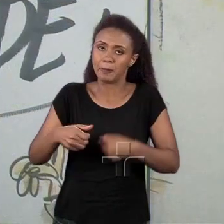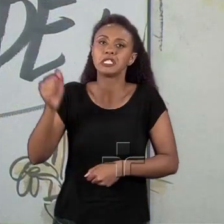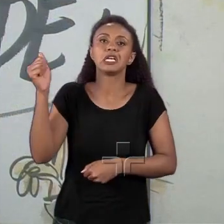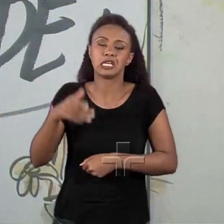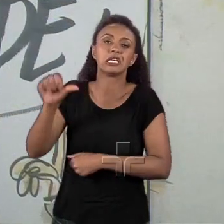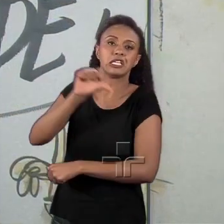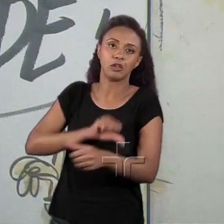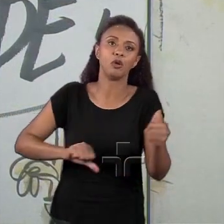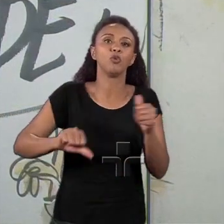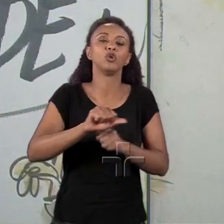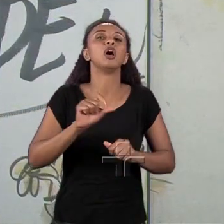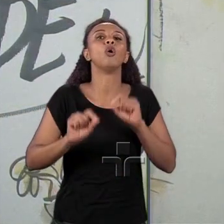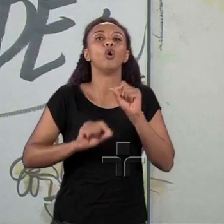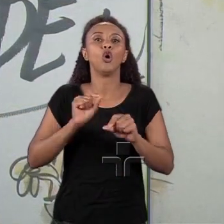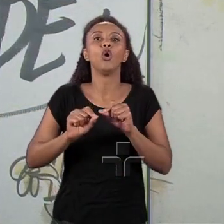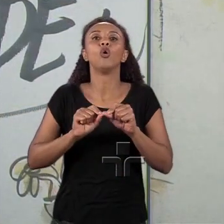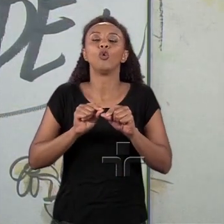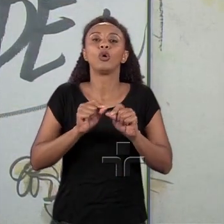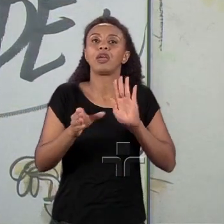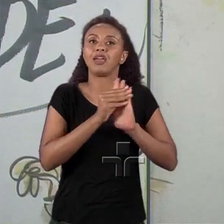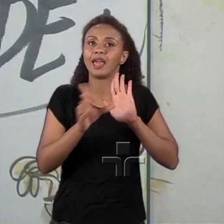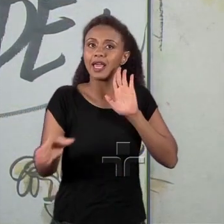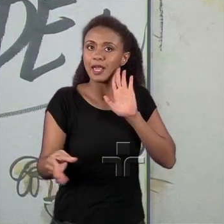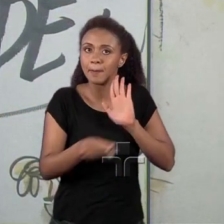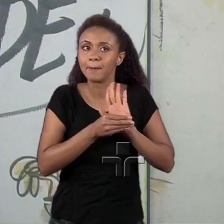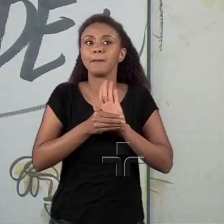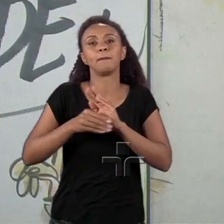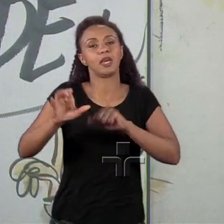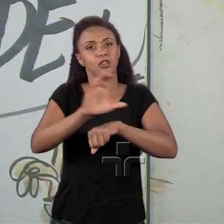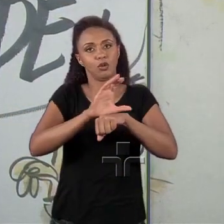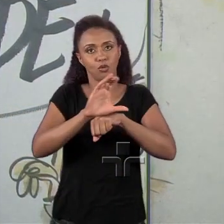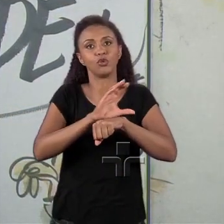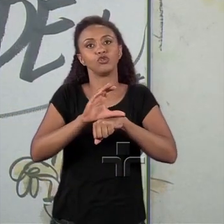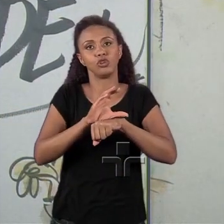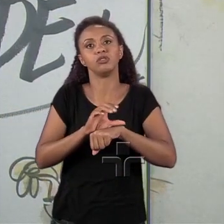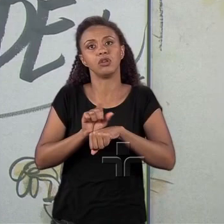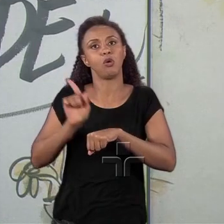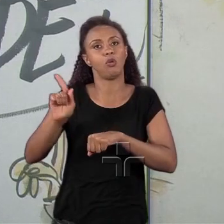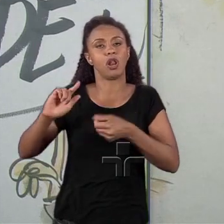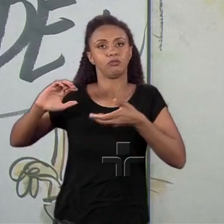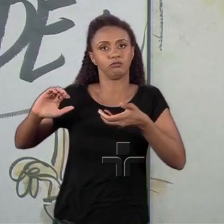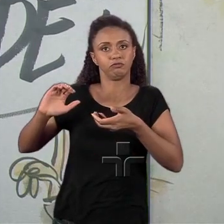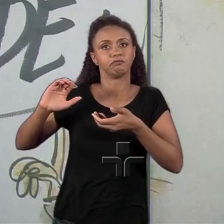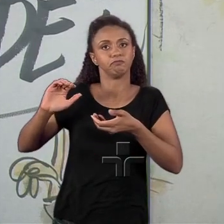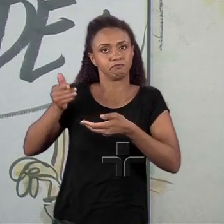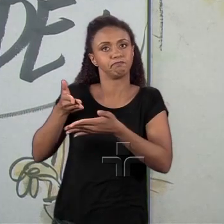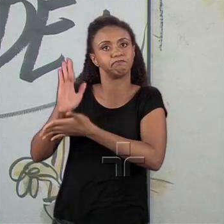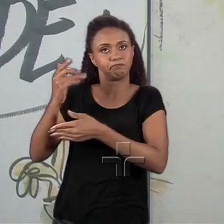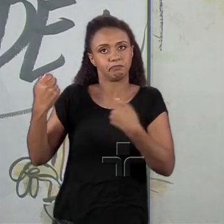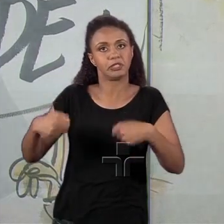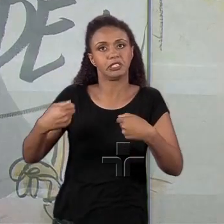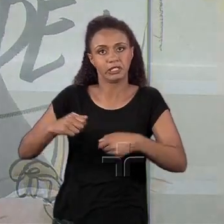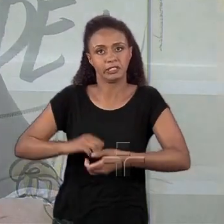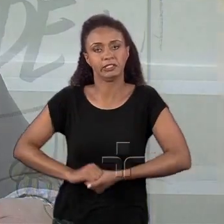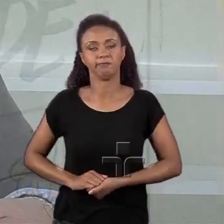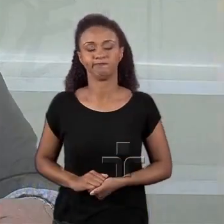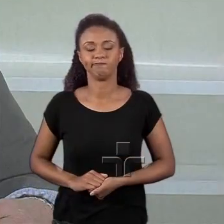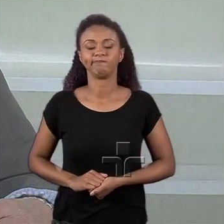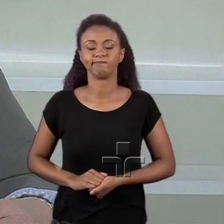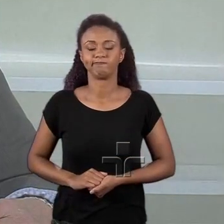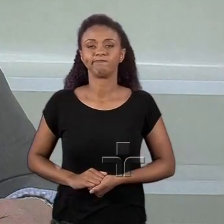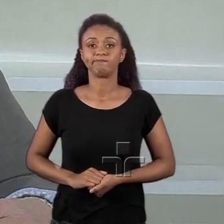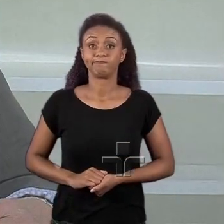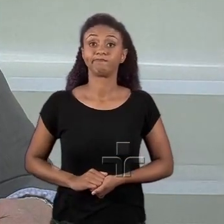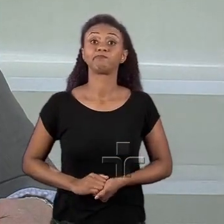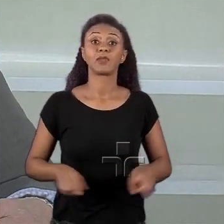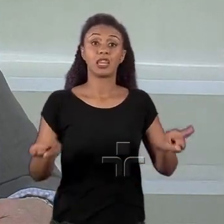é uma emenda constitucional, tranquilamente pode ser votada no Congresso Nacional. Essa questão da Clarissa